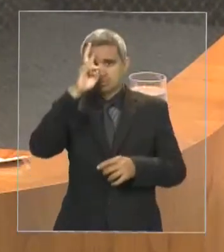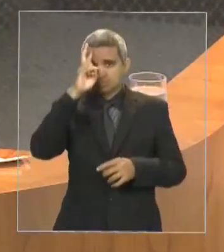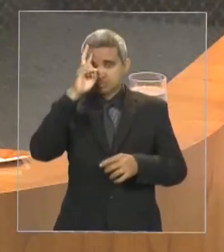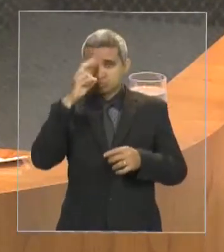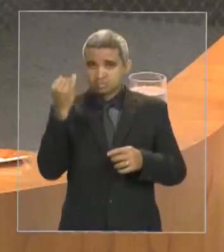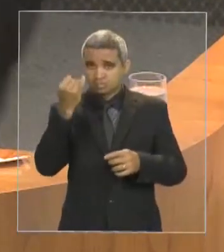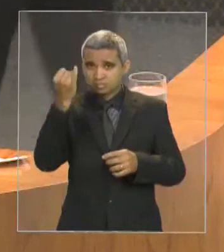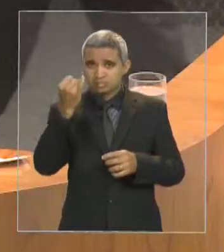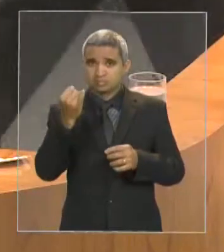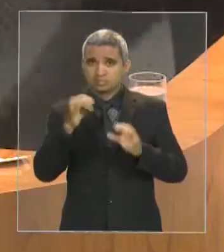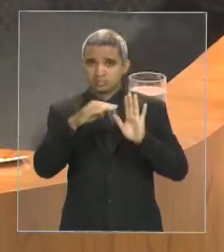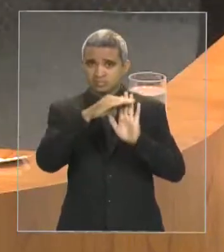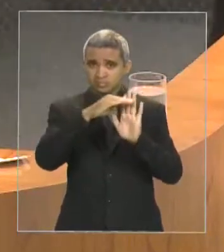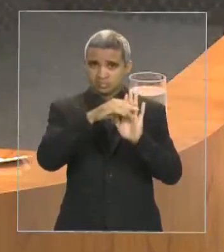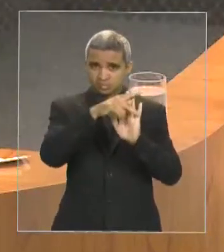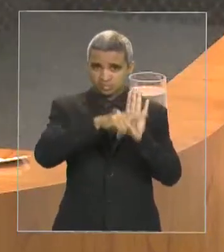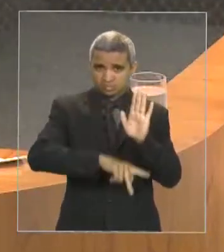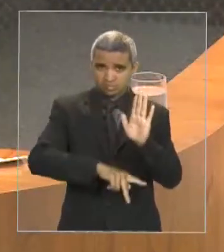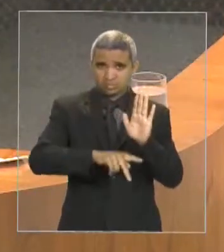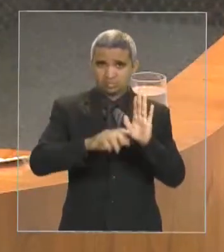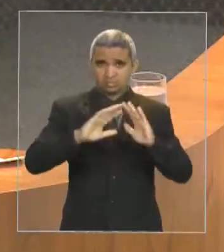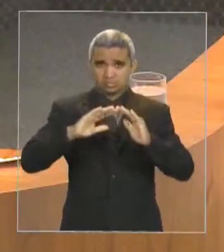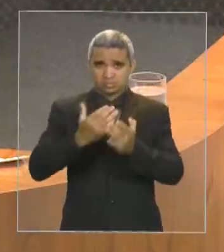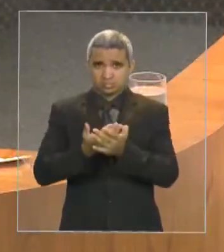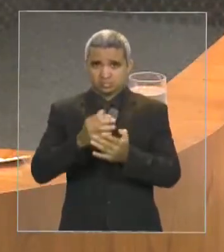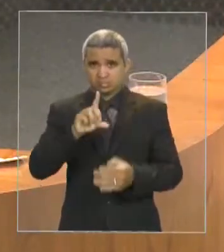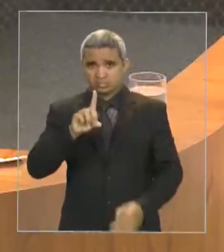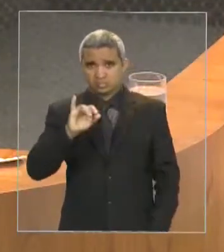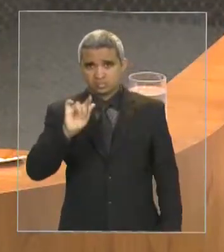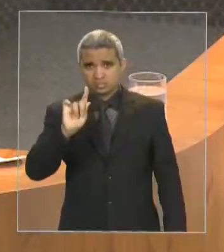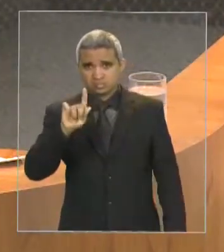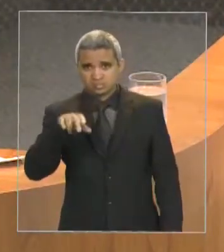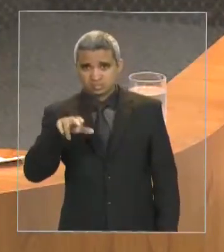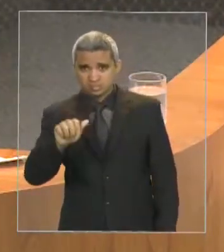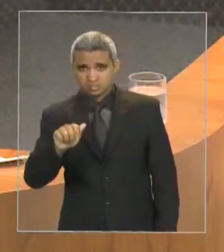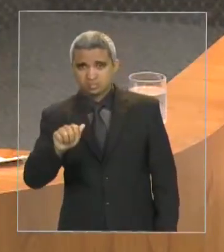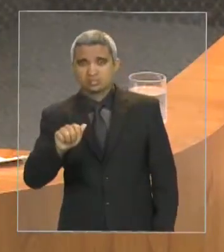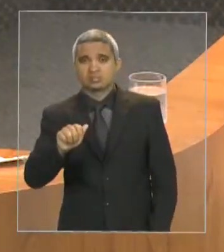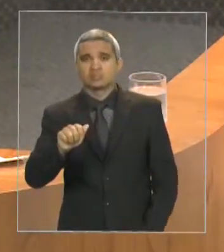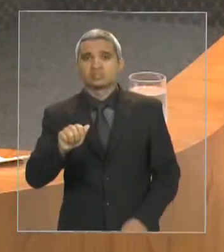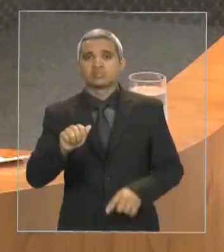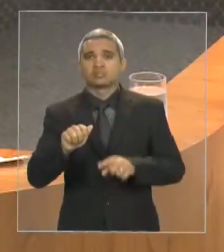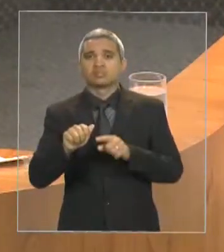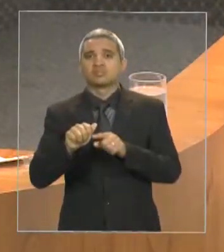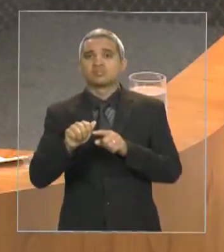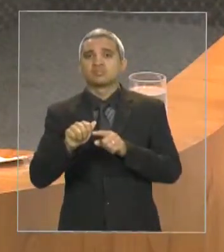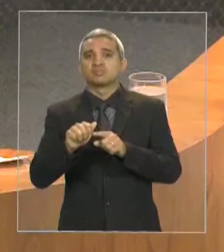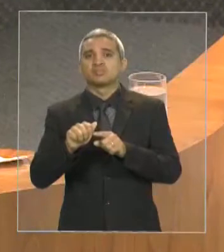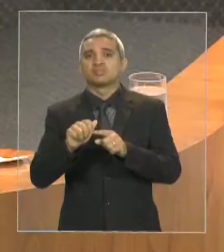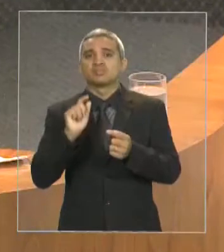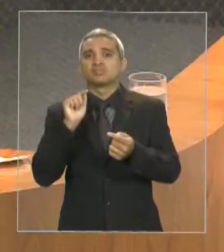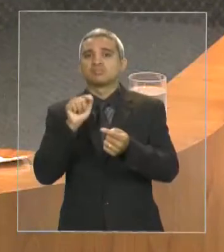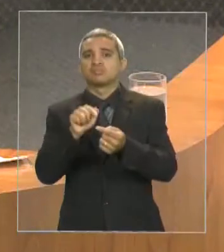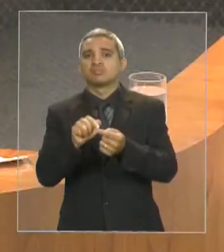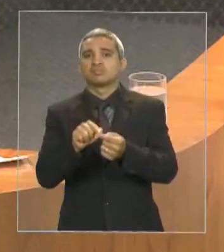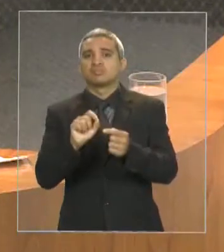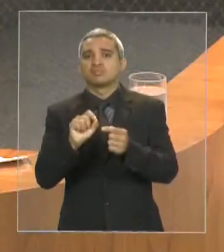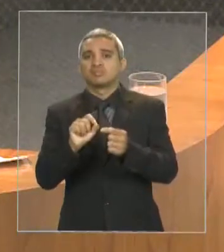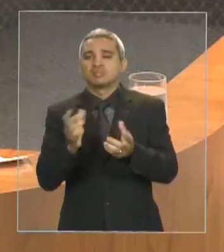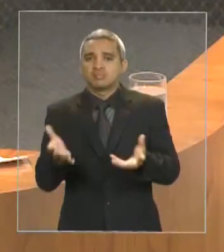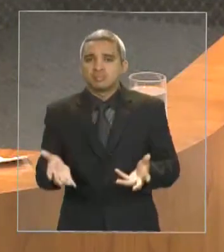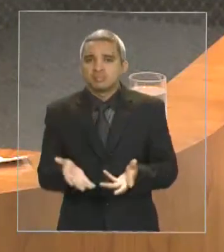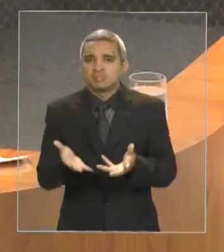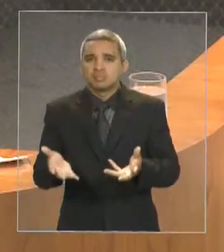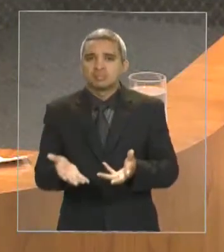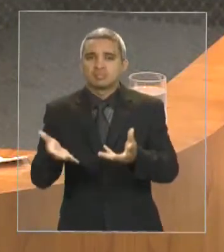projeto Escola Digna toma a iniciativa de suprir uma demanda que, na verdade,